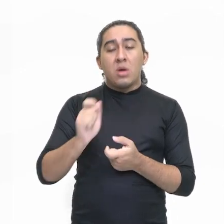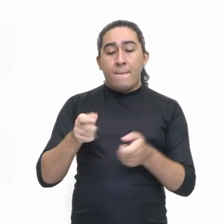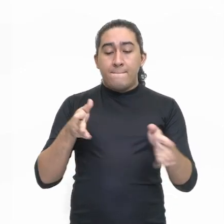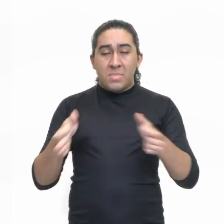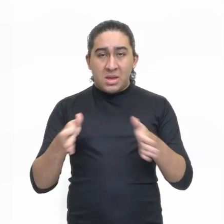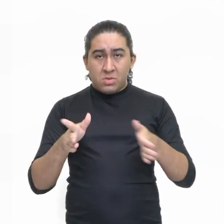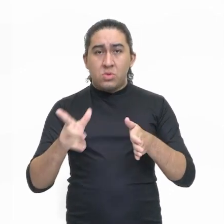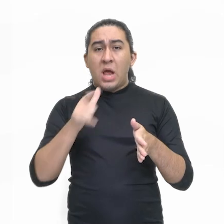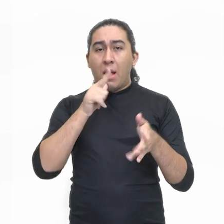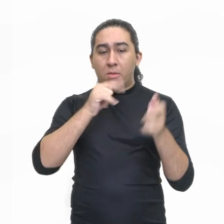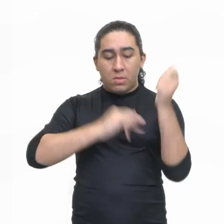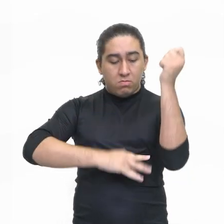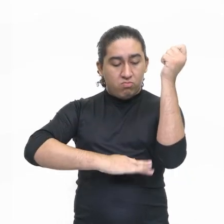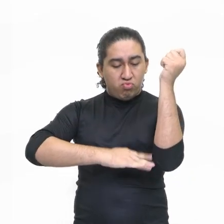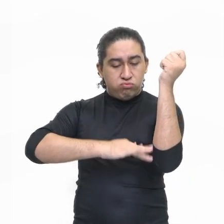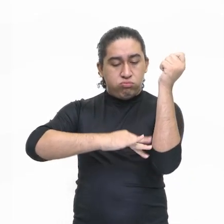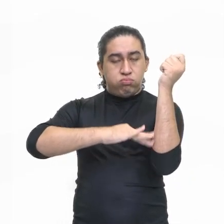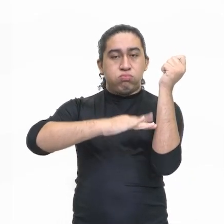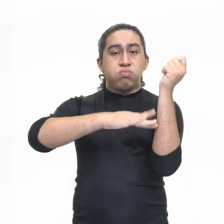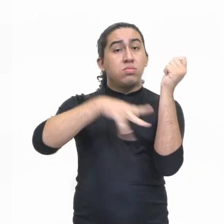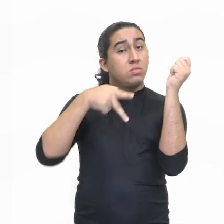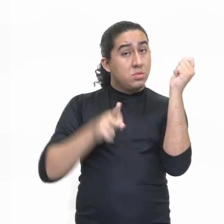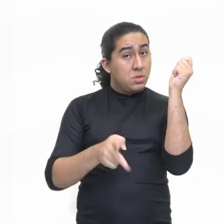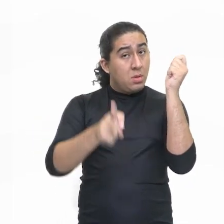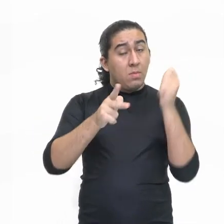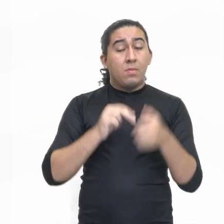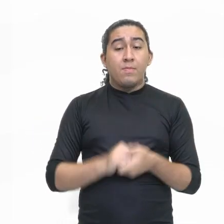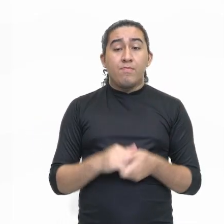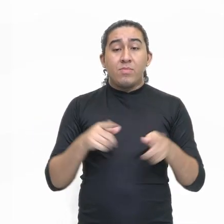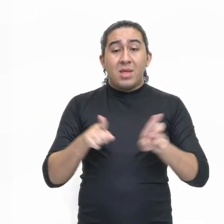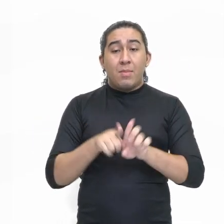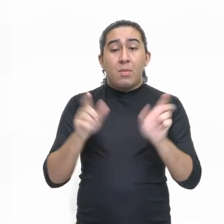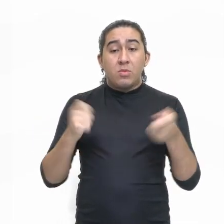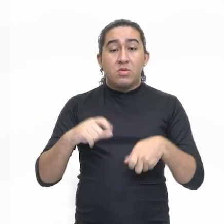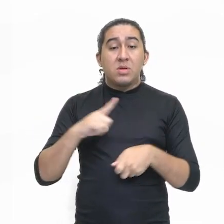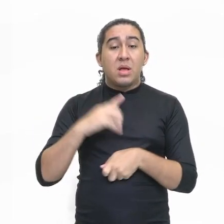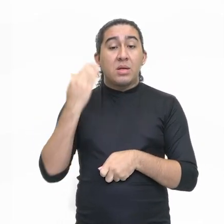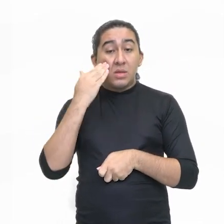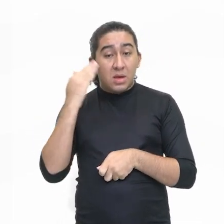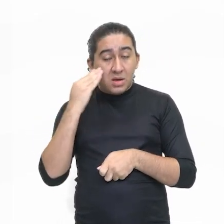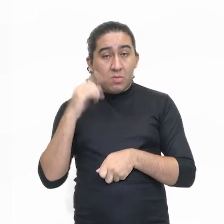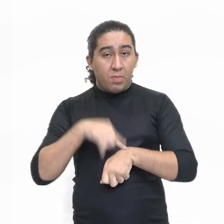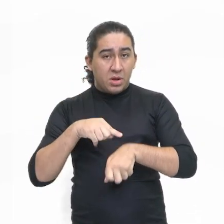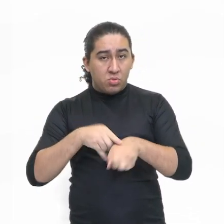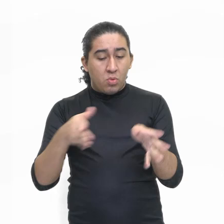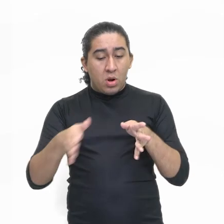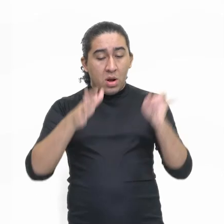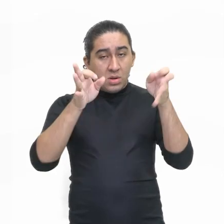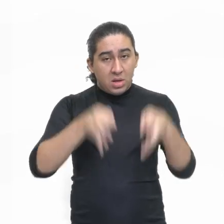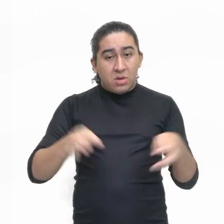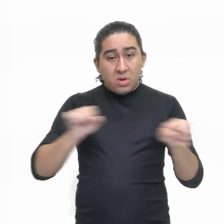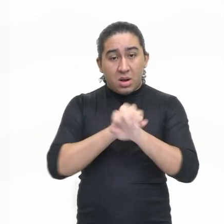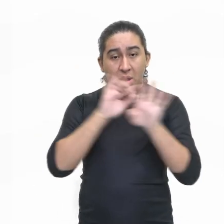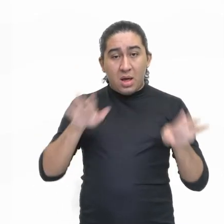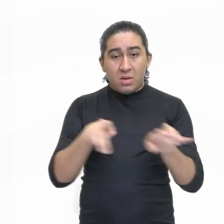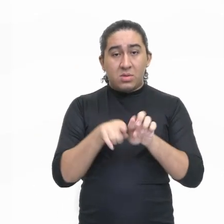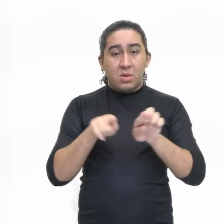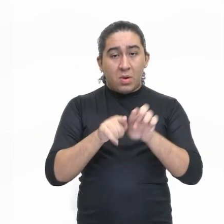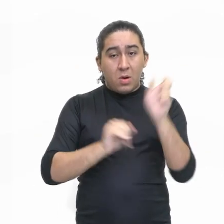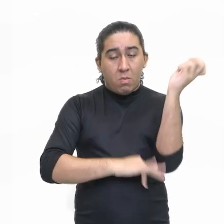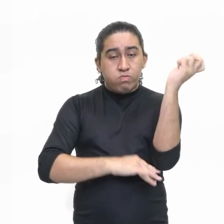de inundação, sendo adaptada ao pulso de inundação previsível e de alta